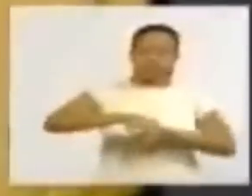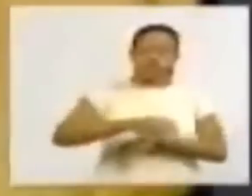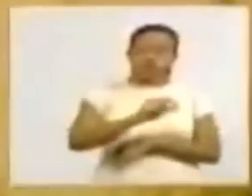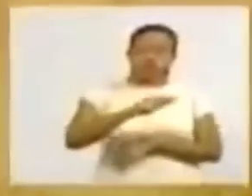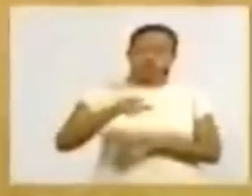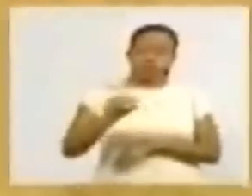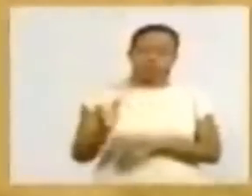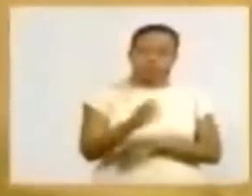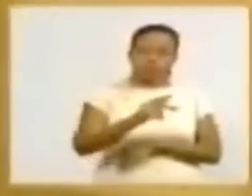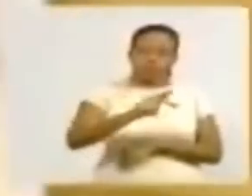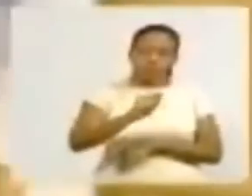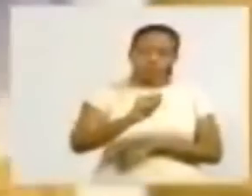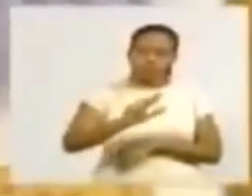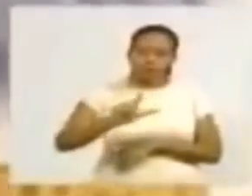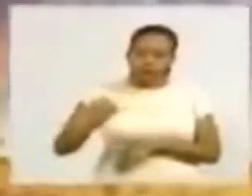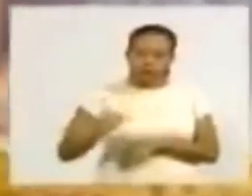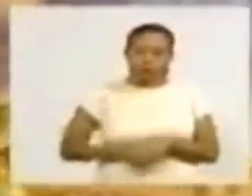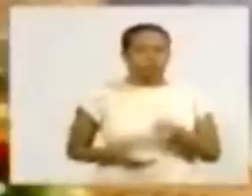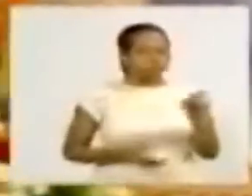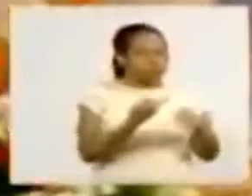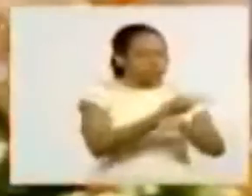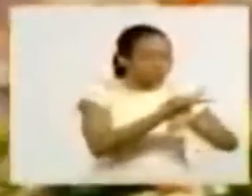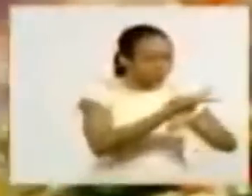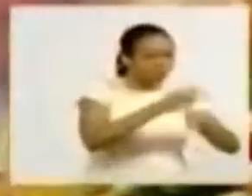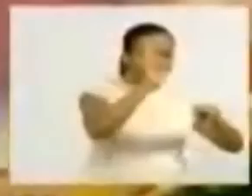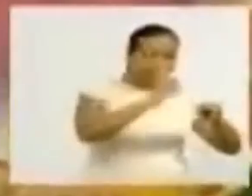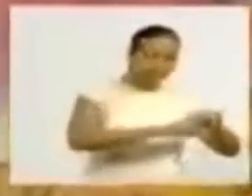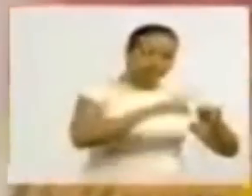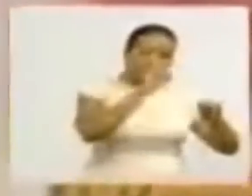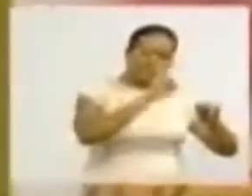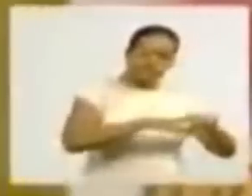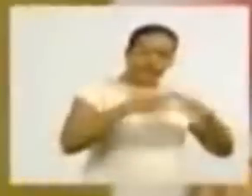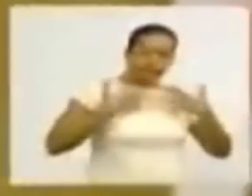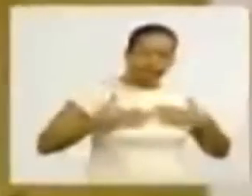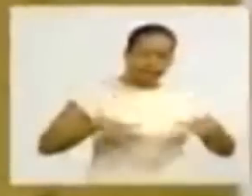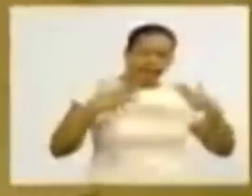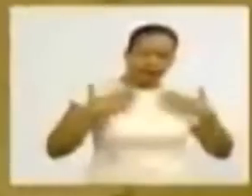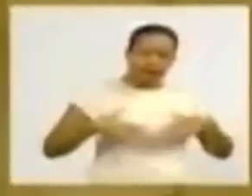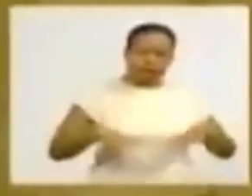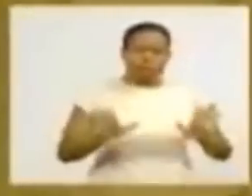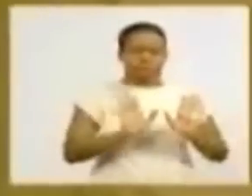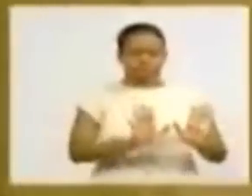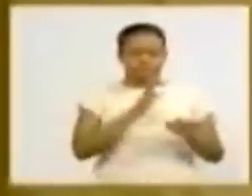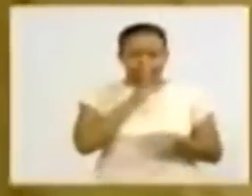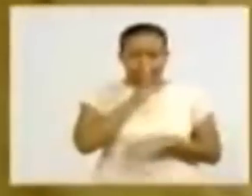II, beato da nossa igreja, você vai procurar o seu lugar agora. Tenho certeza, tenho fé em Deus.